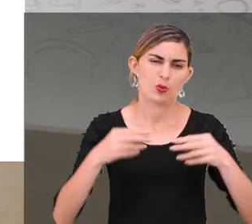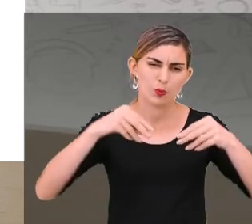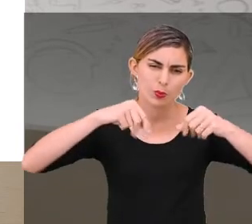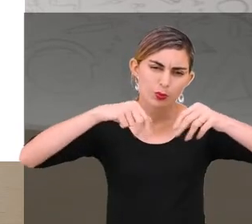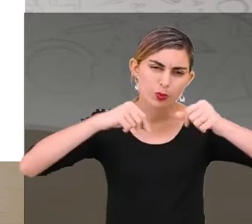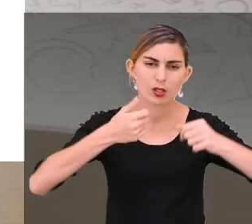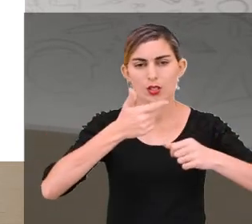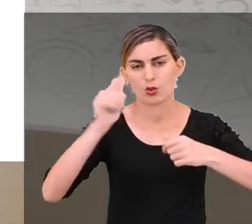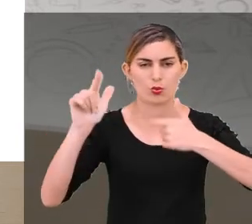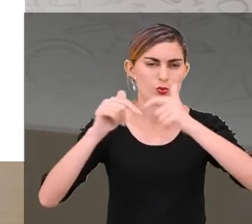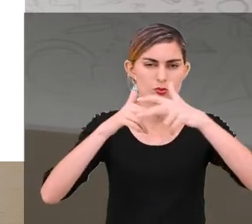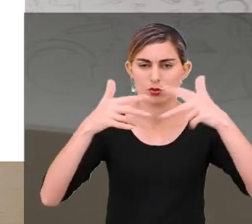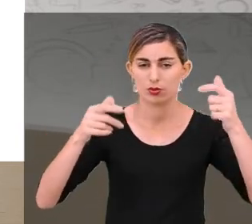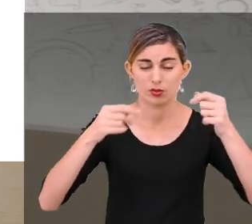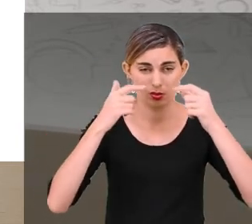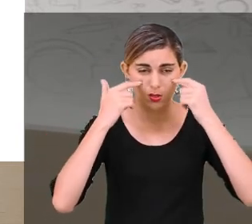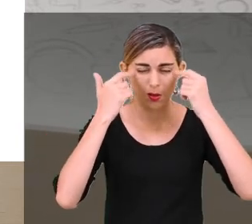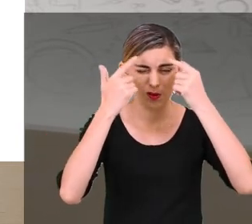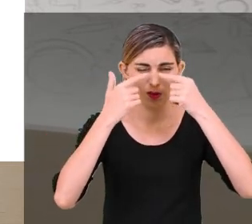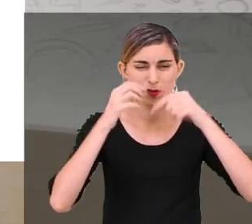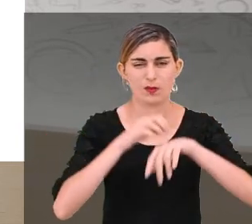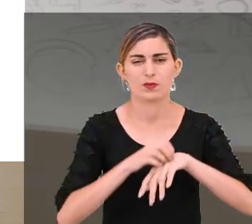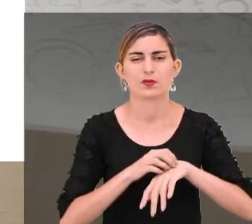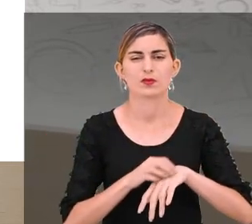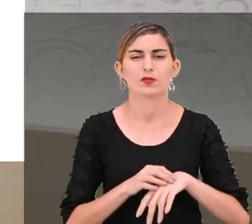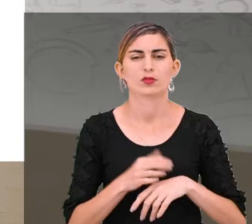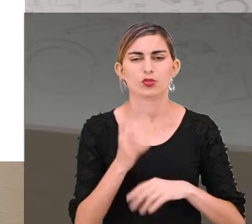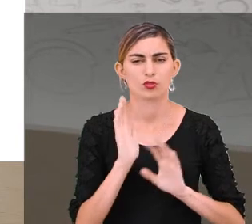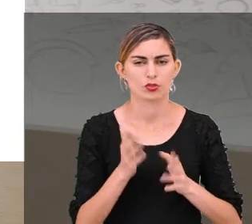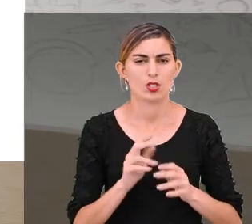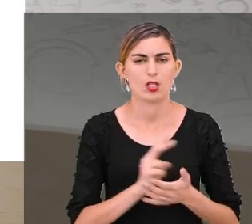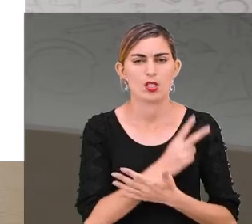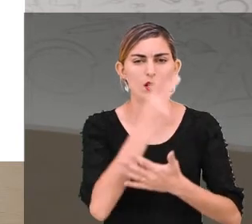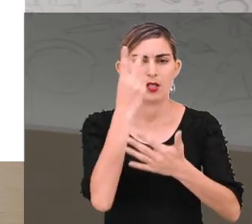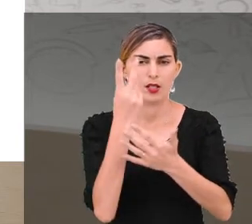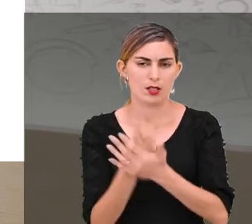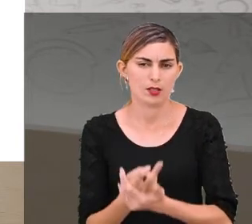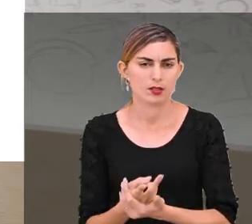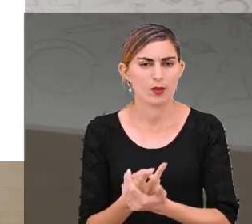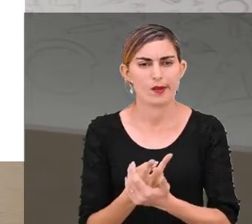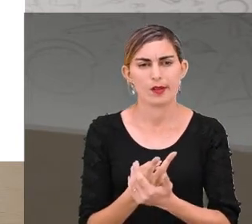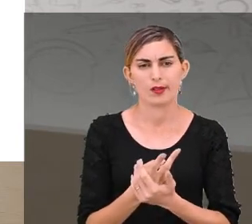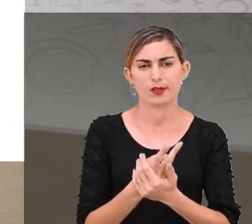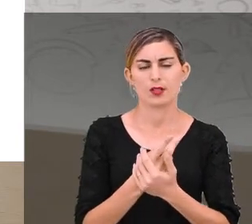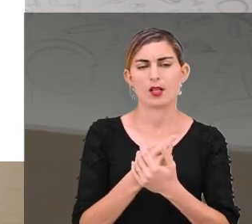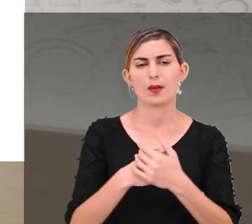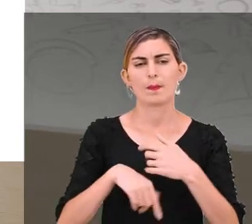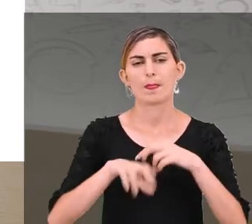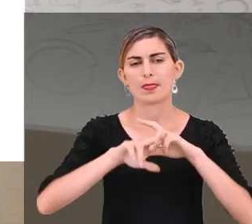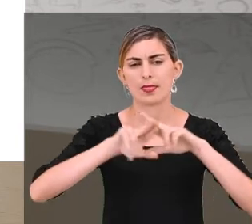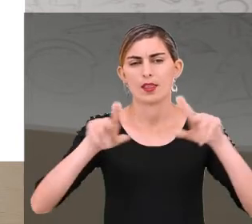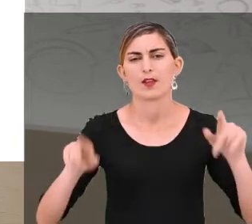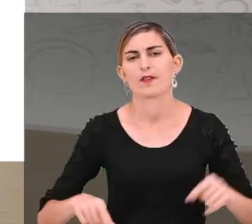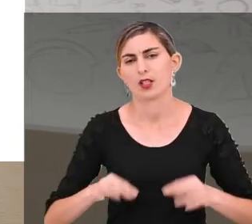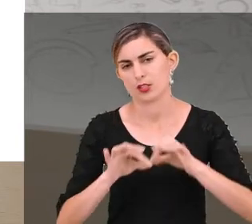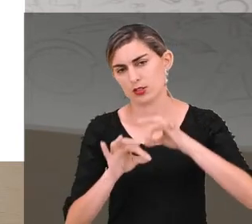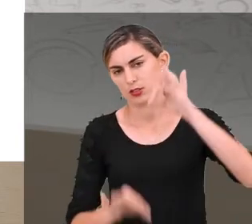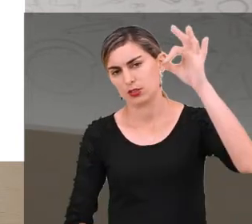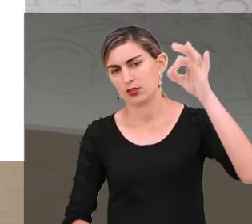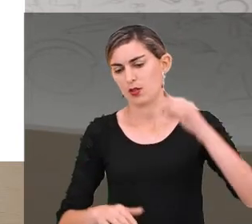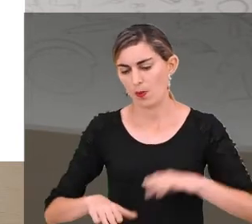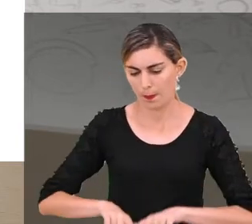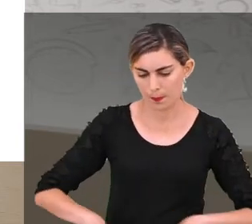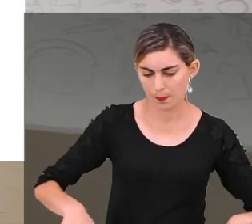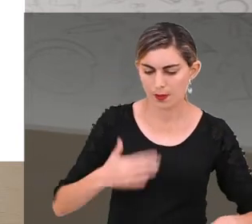geradoras de poeiras e outras partículas suspensas no ar. Já a queda em desnível, ela pode estar associada à causa ao